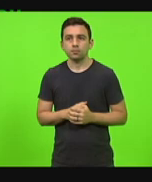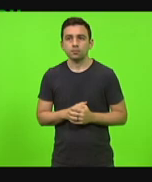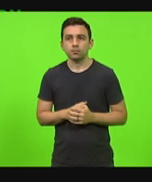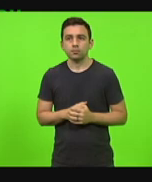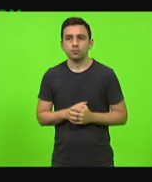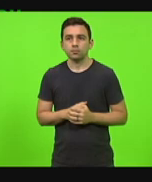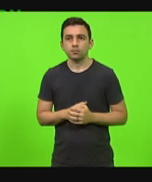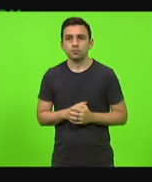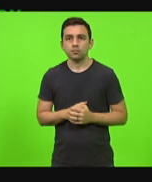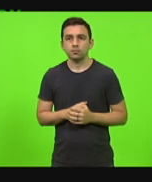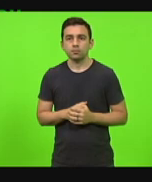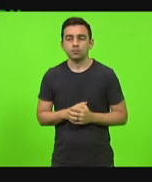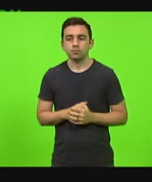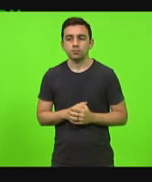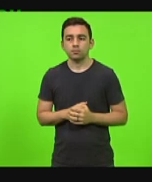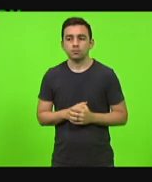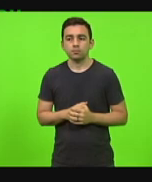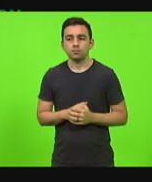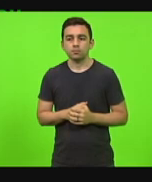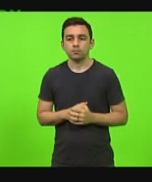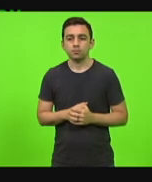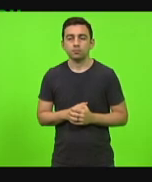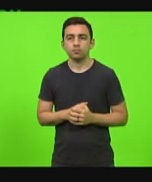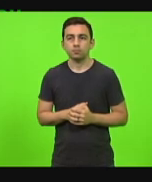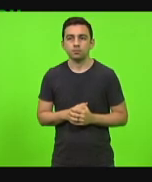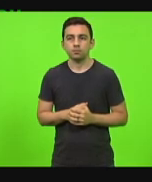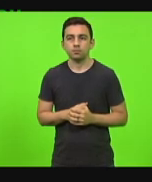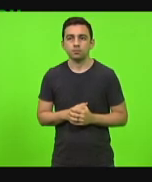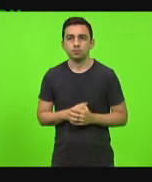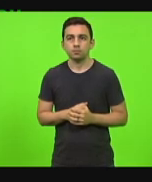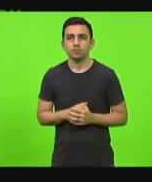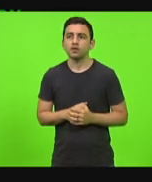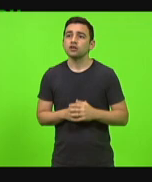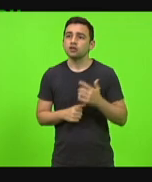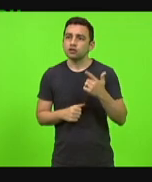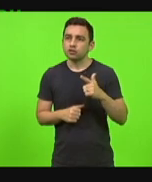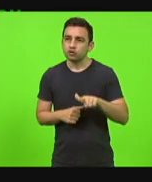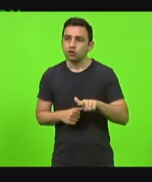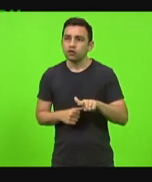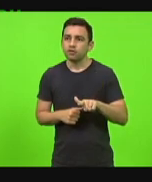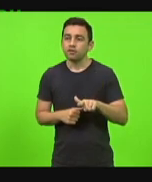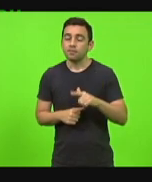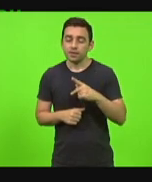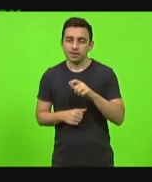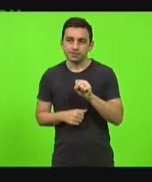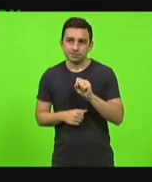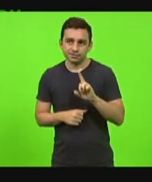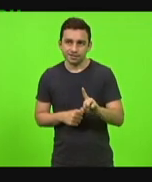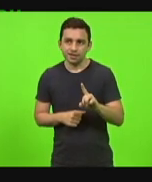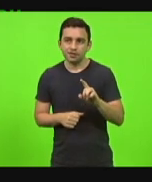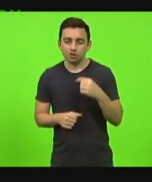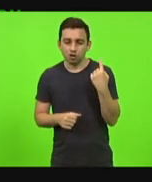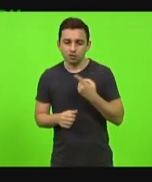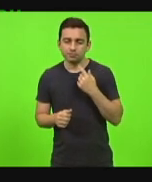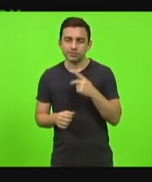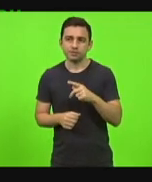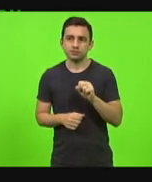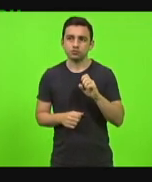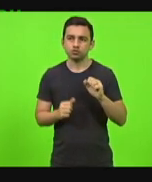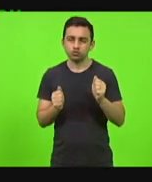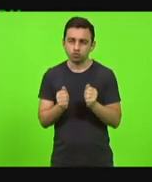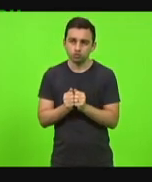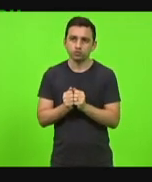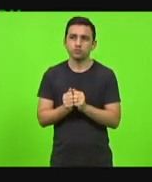Voto 1, Marco Zé a favor da emenda. Senhor presidente, só reafirmando, o PSD vota junto, vota 1.